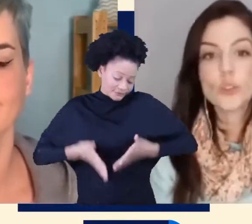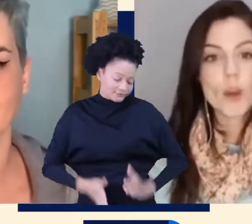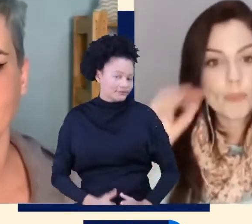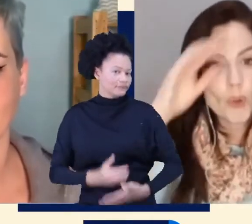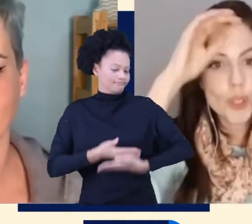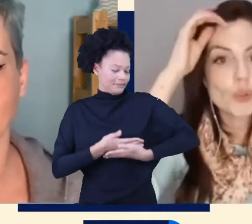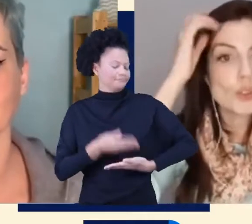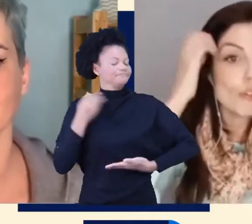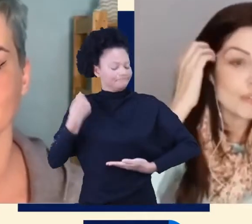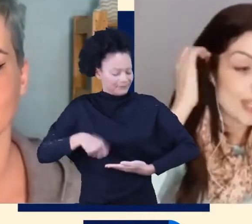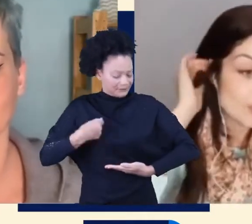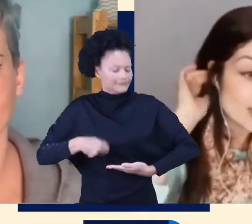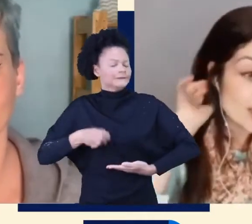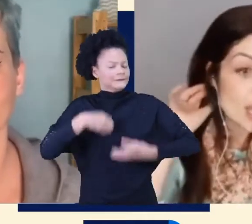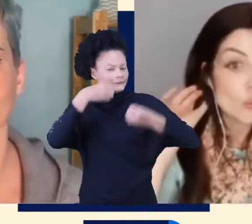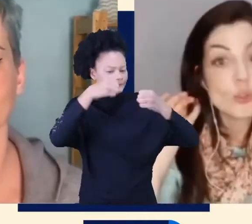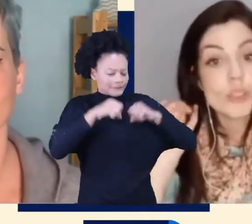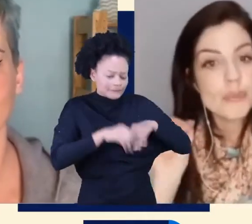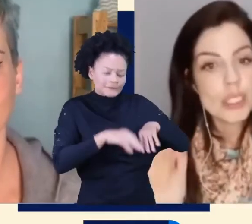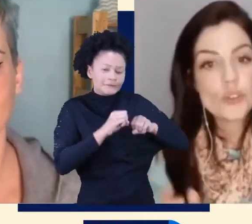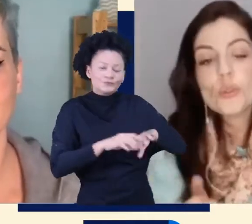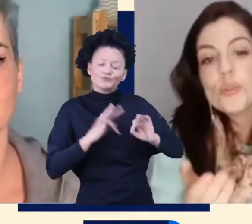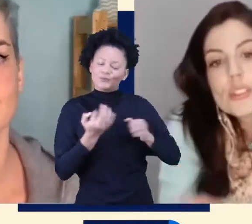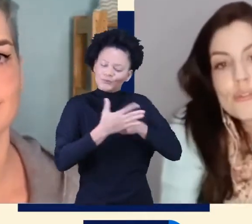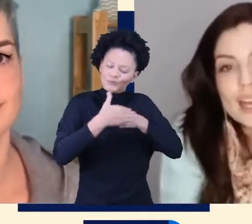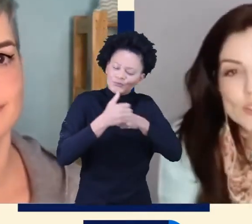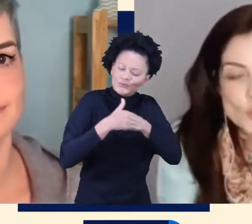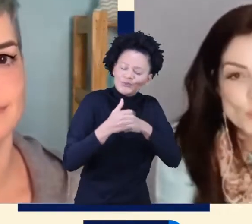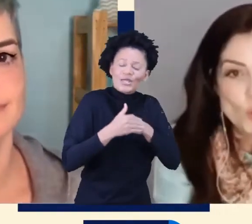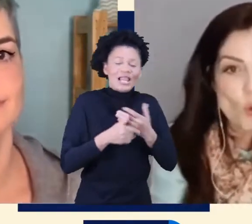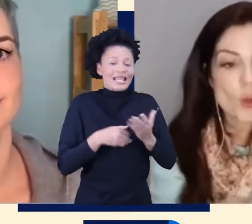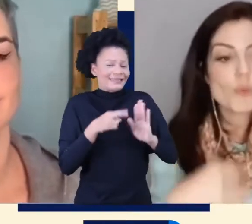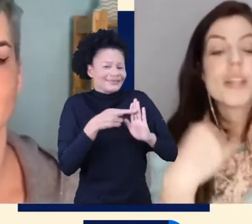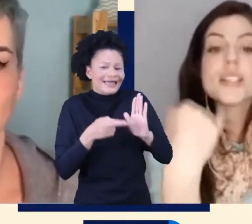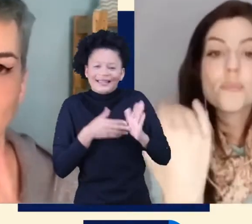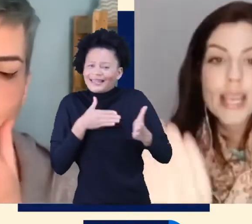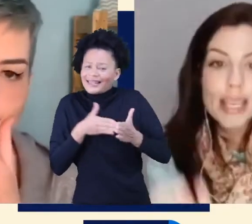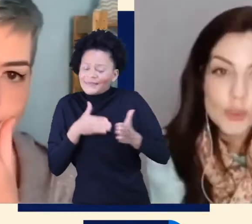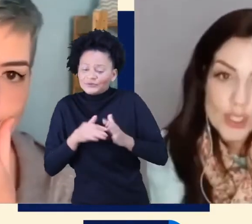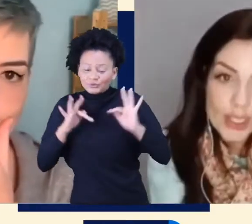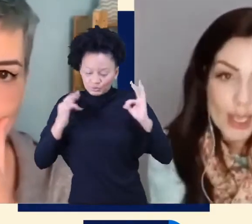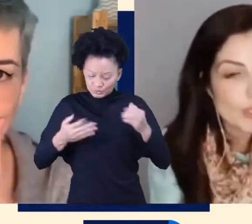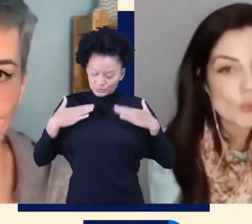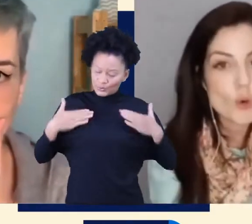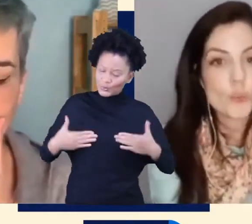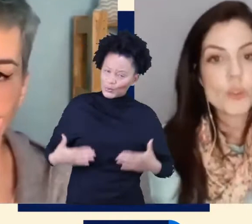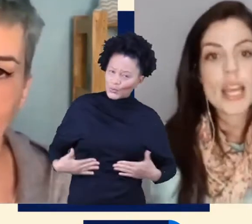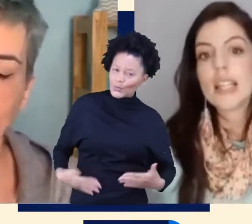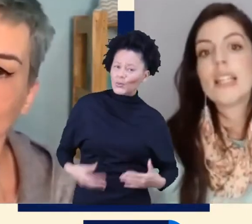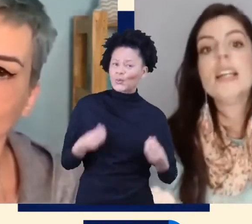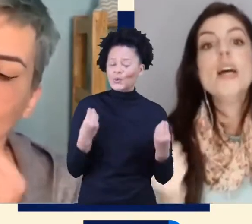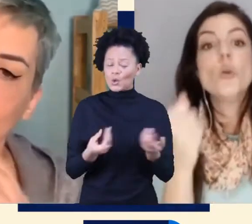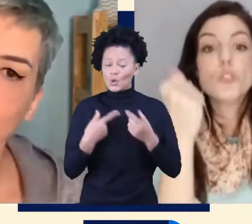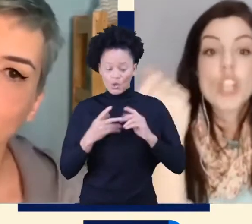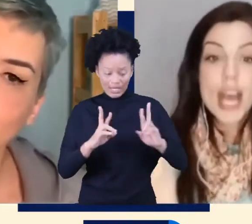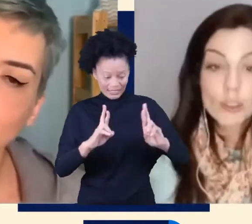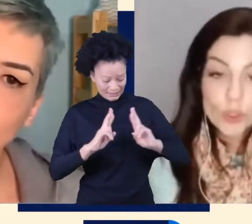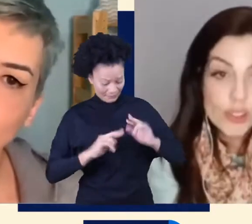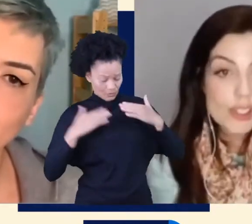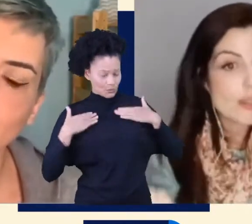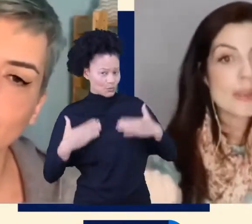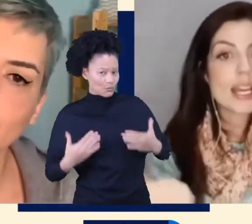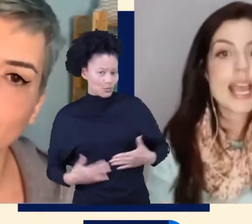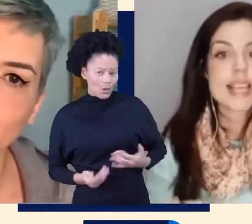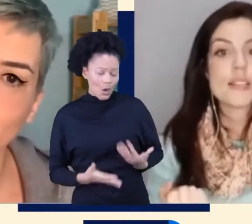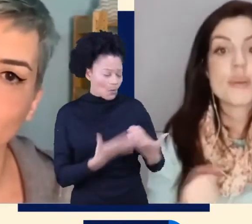Tá? Todo o apoio, todo o afeto que se dá, todo o limite, tudo que se fala sobre o corpo, o respeito que se tem pelo corpo dela, o diálogo